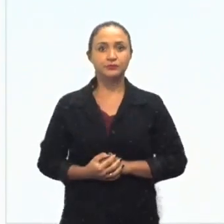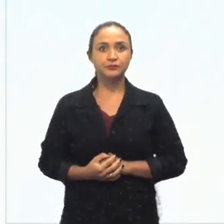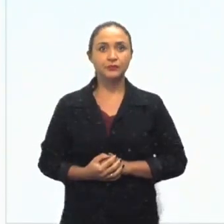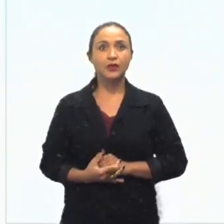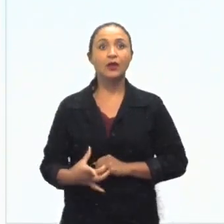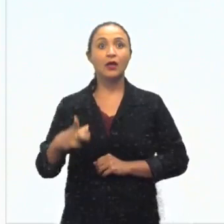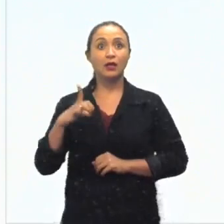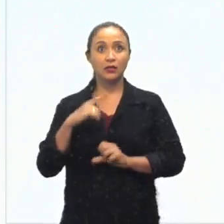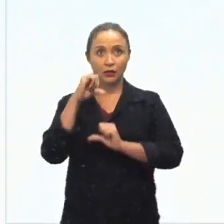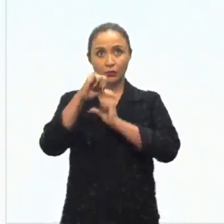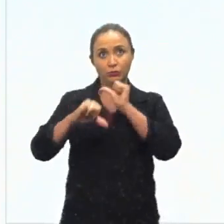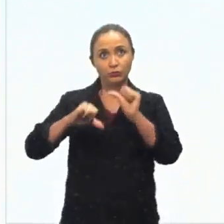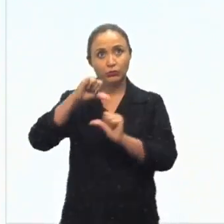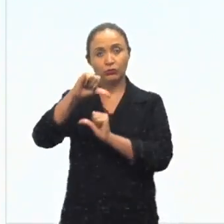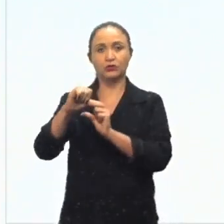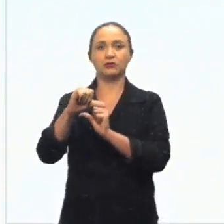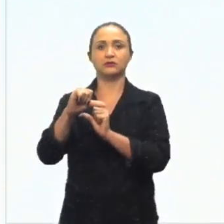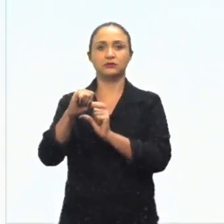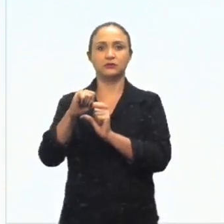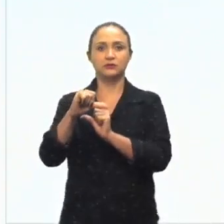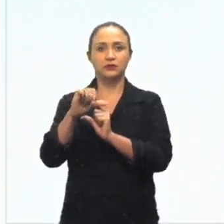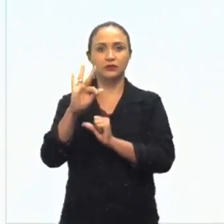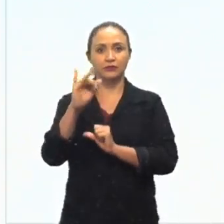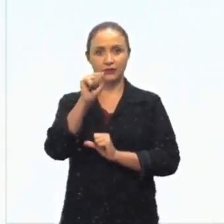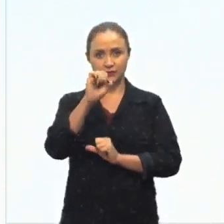aqui tem uma mudança de fase.